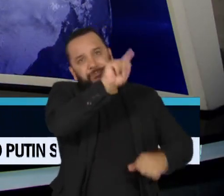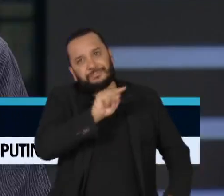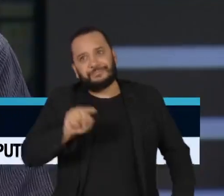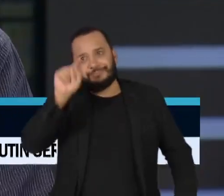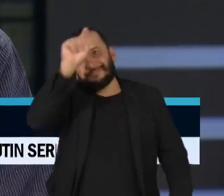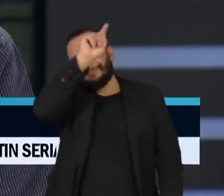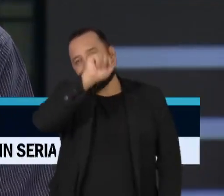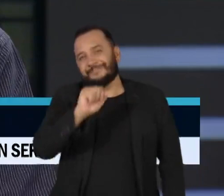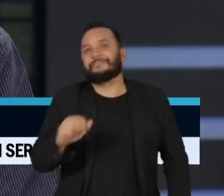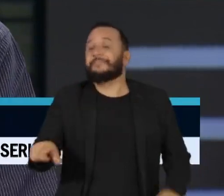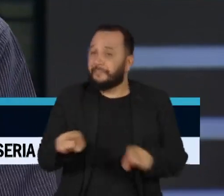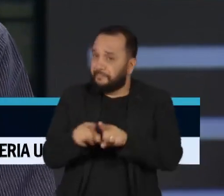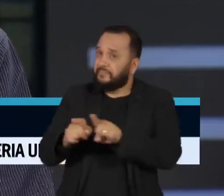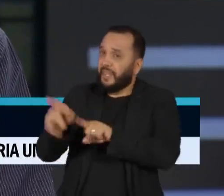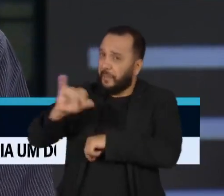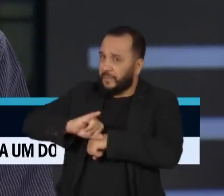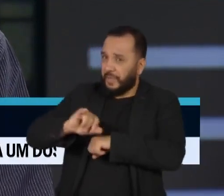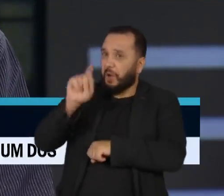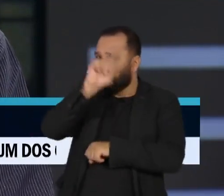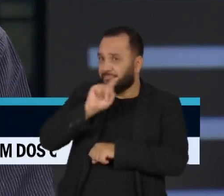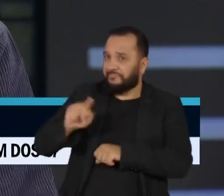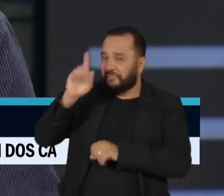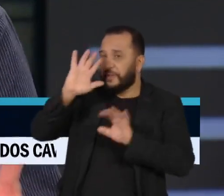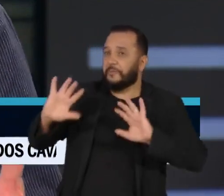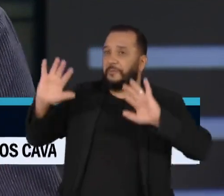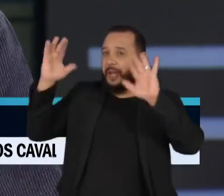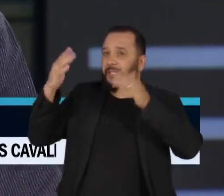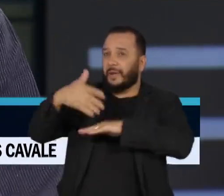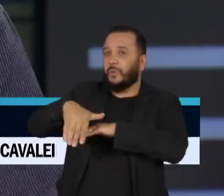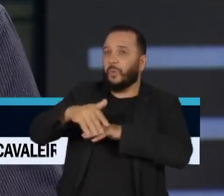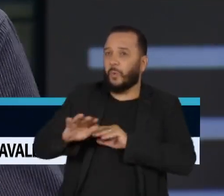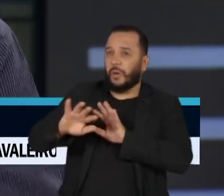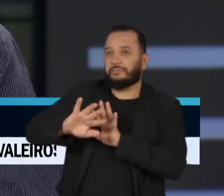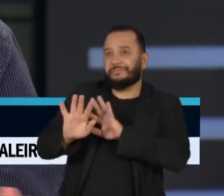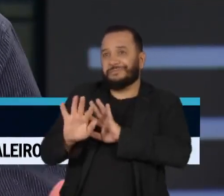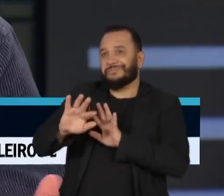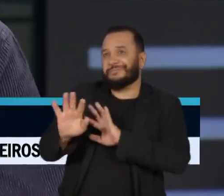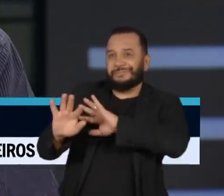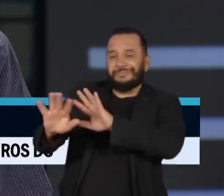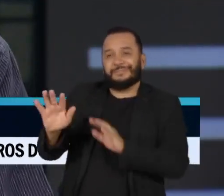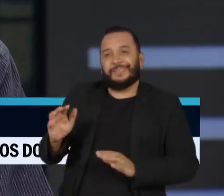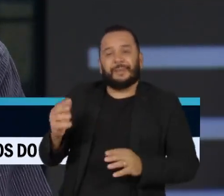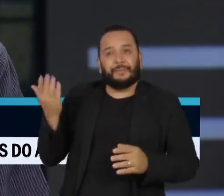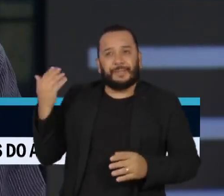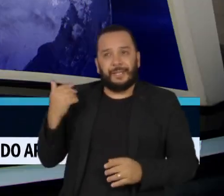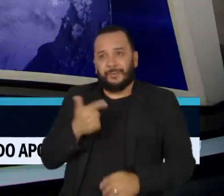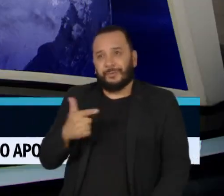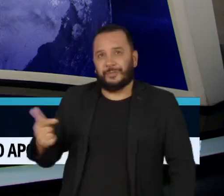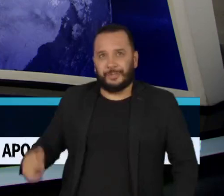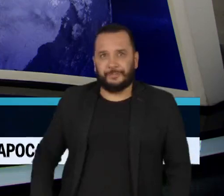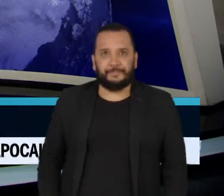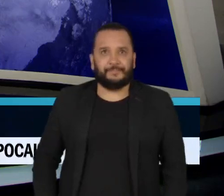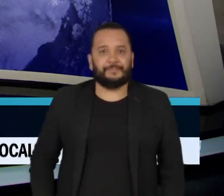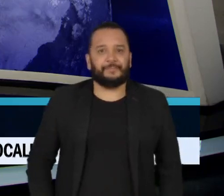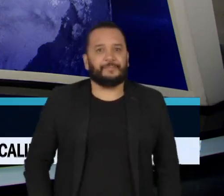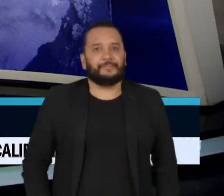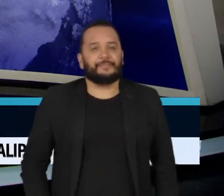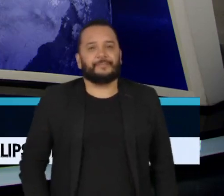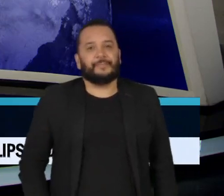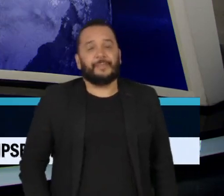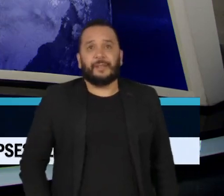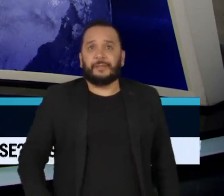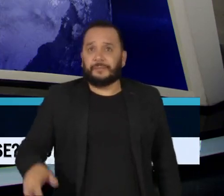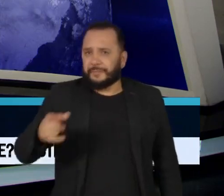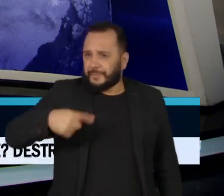não é um evento Nacional de de samba de carnaval que a gente não via antes apesar da gente não ser não